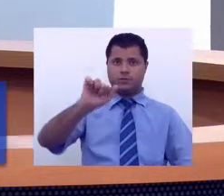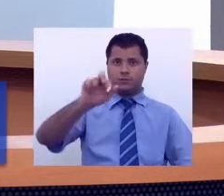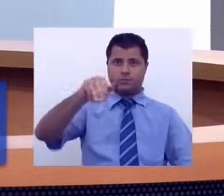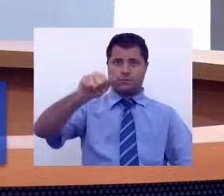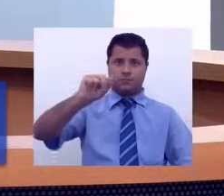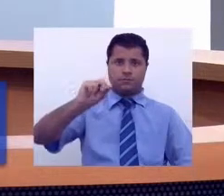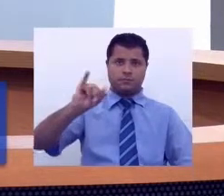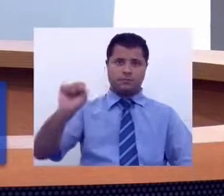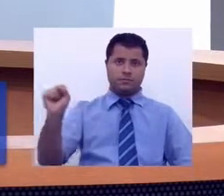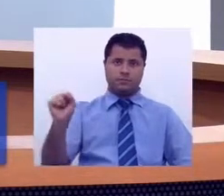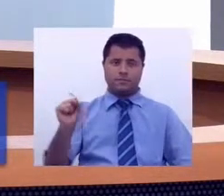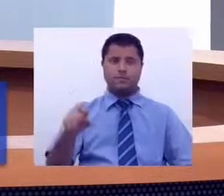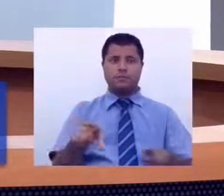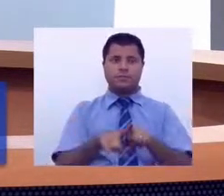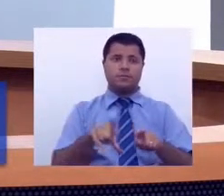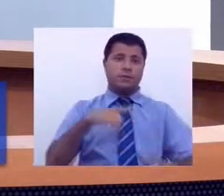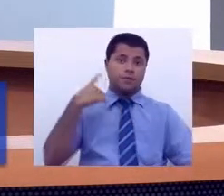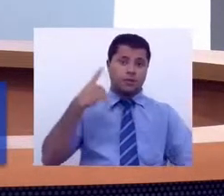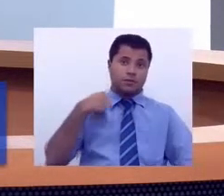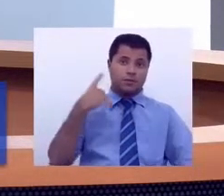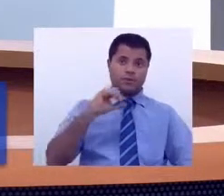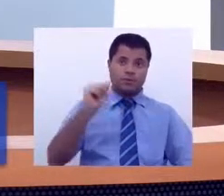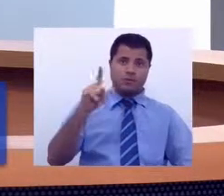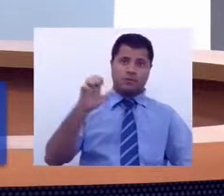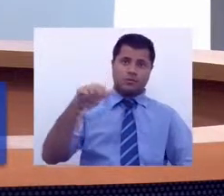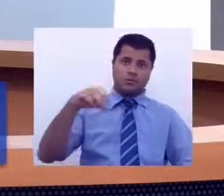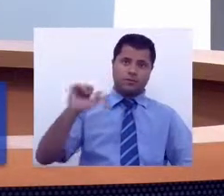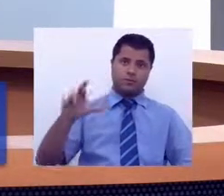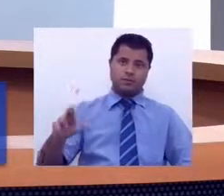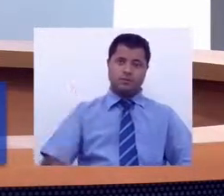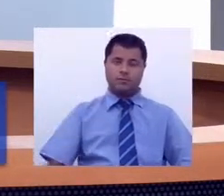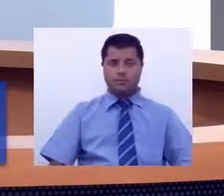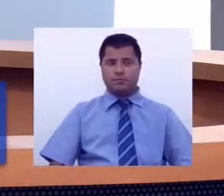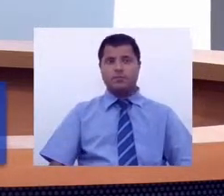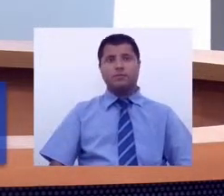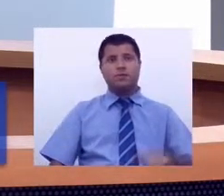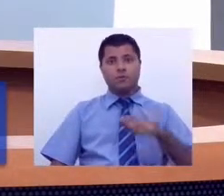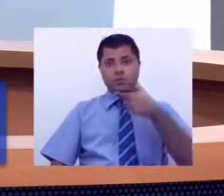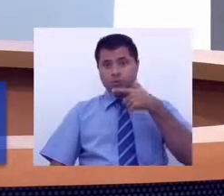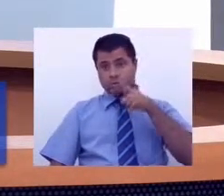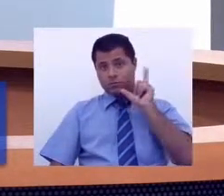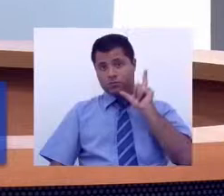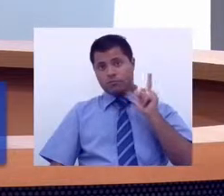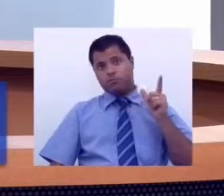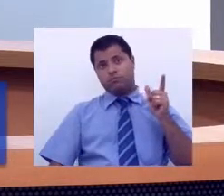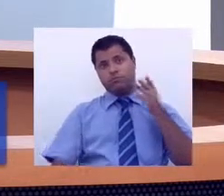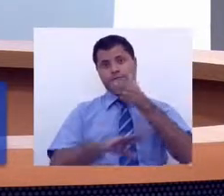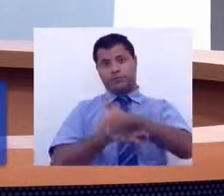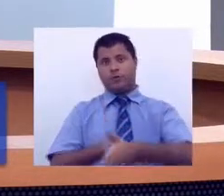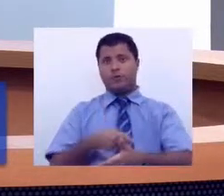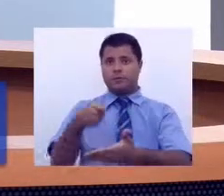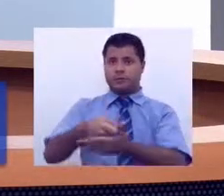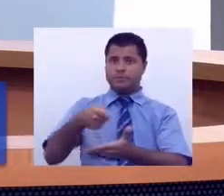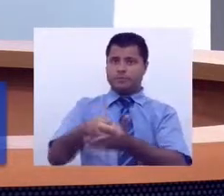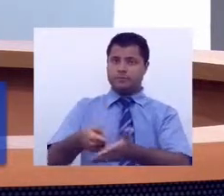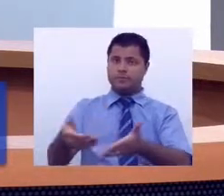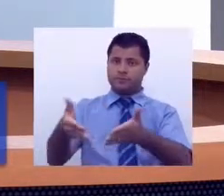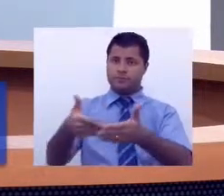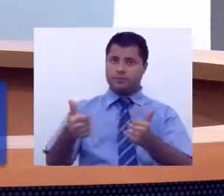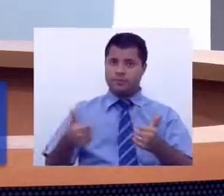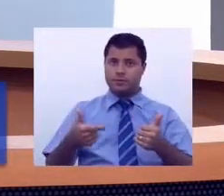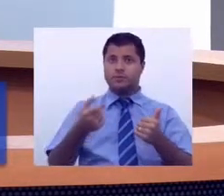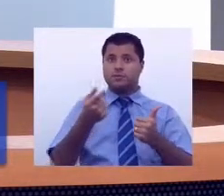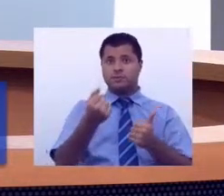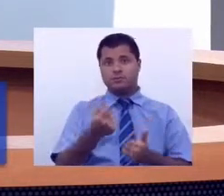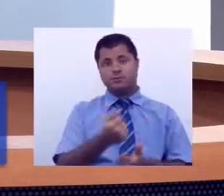estadual Alencar Santana. Nós estivemos lá cobrando alguns recursos para o Hospital